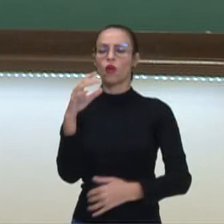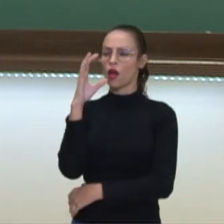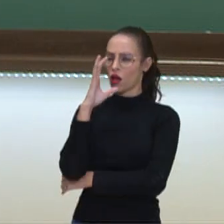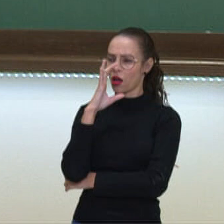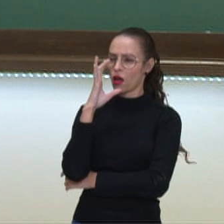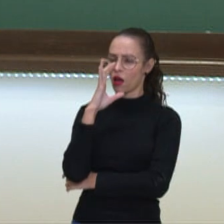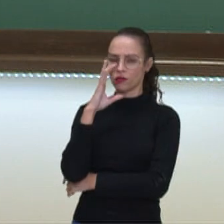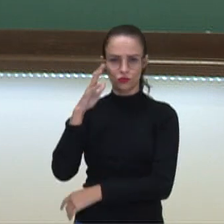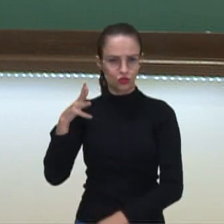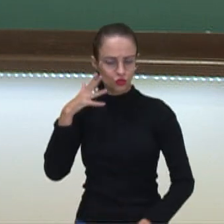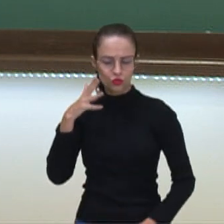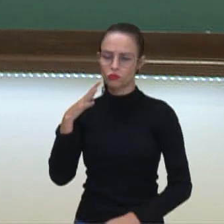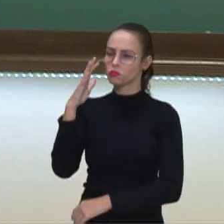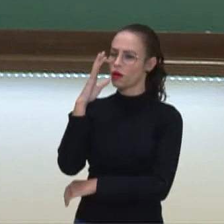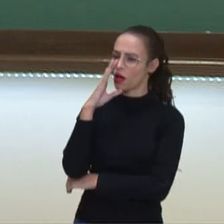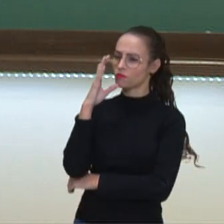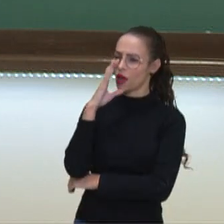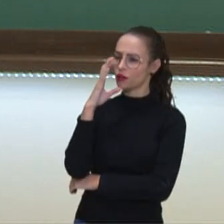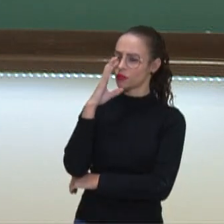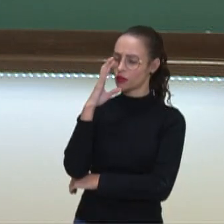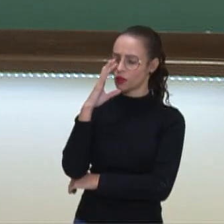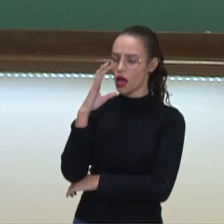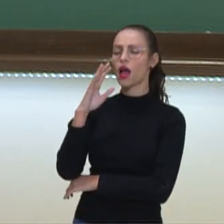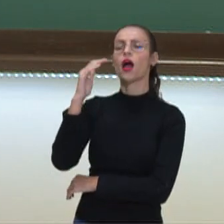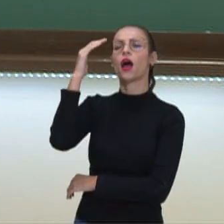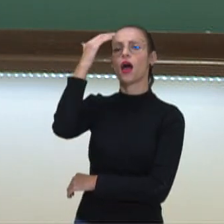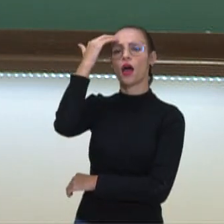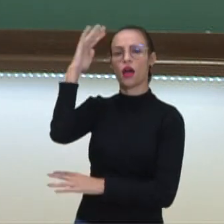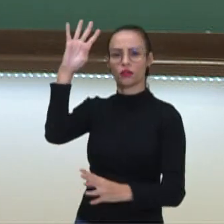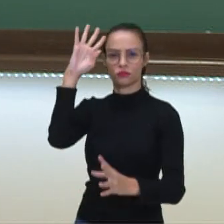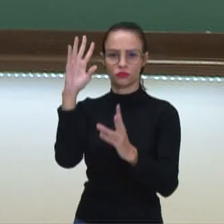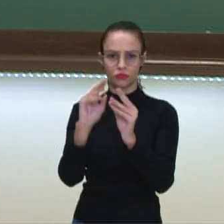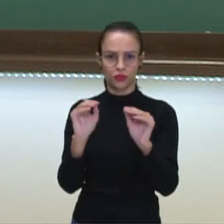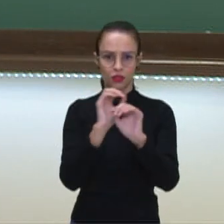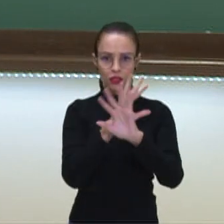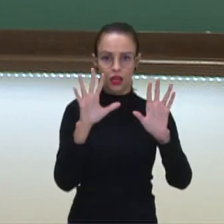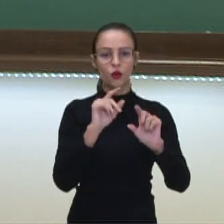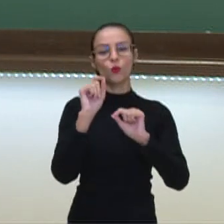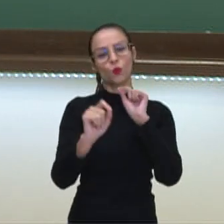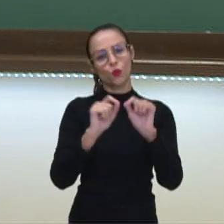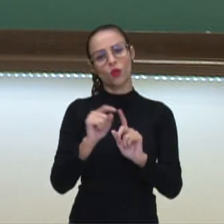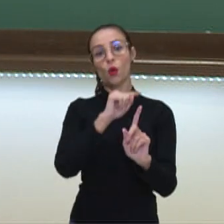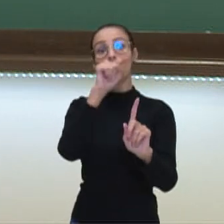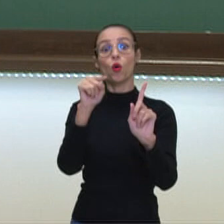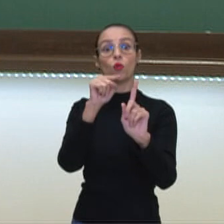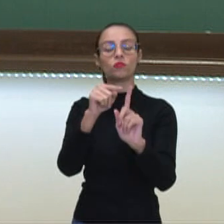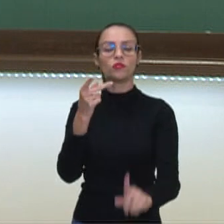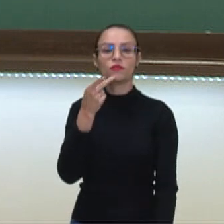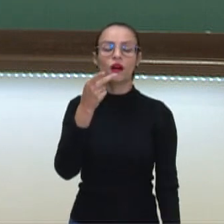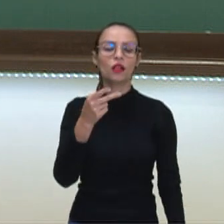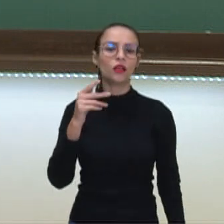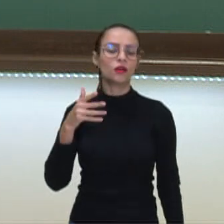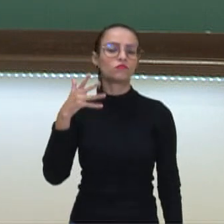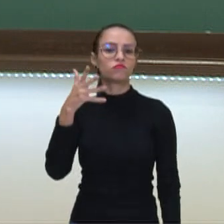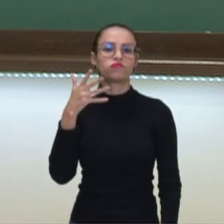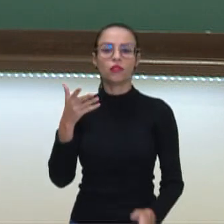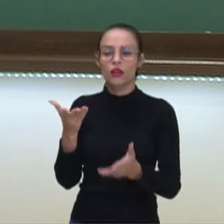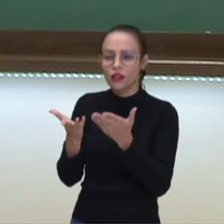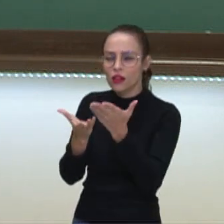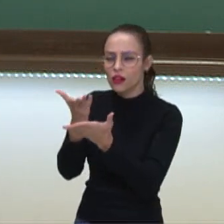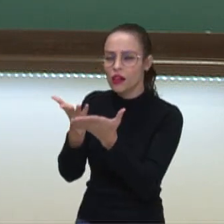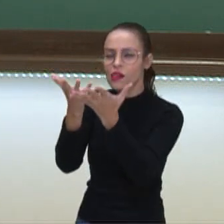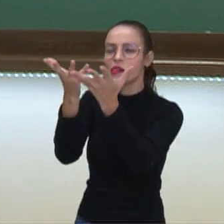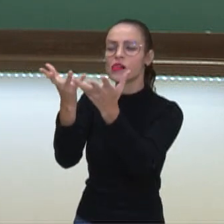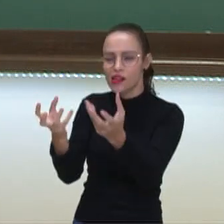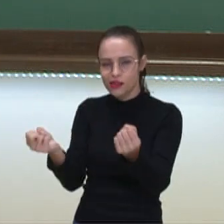nosso discurso, a nossa mensagem, possam compreender aquilo que a gente pretende falar, que a gente possa convencer as